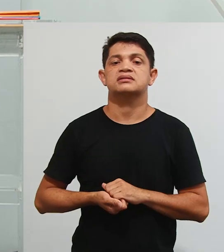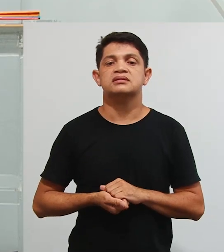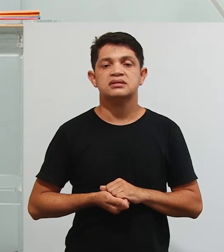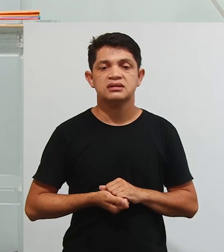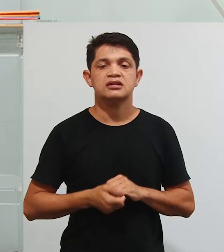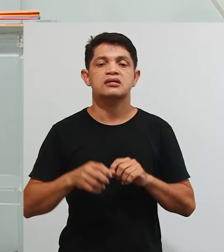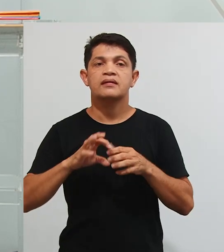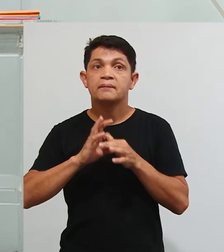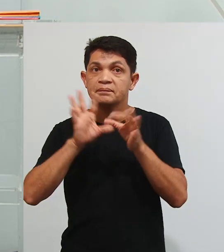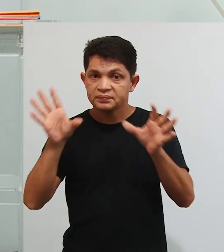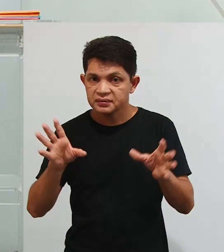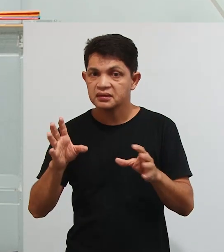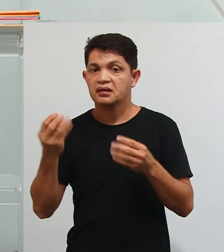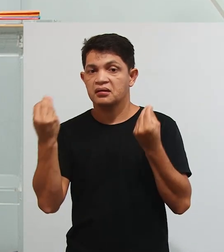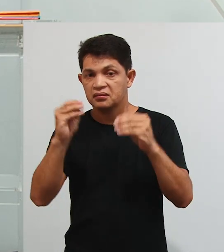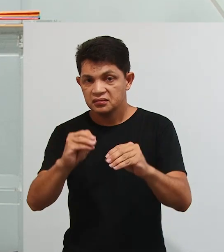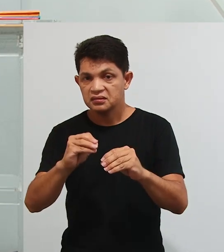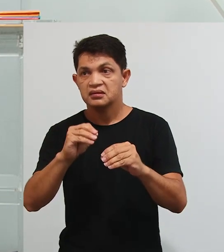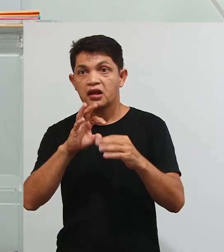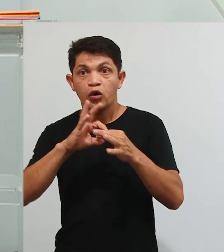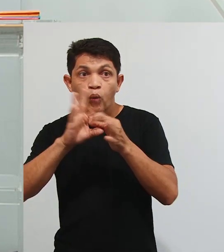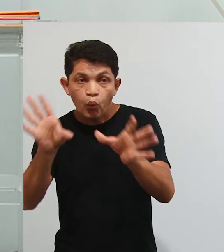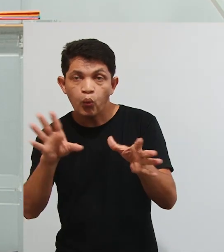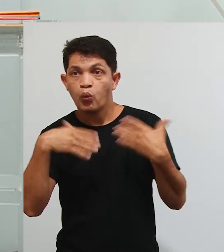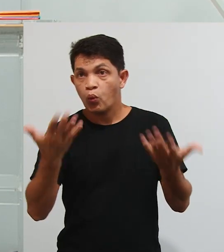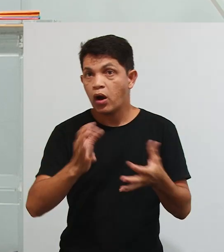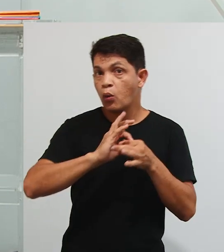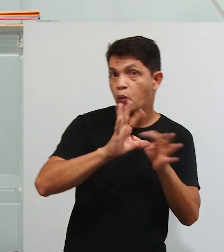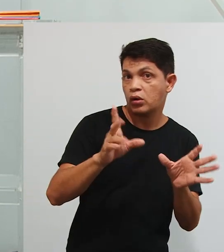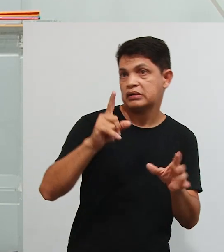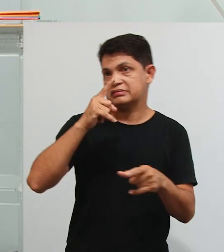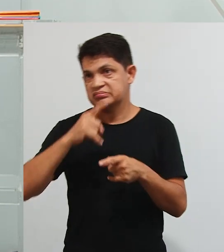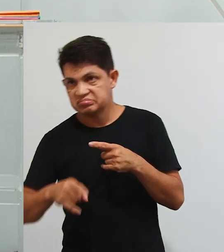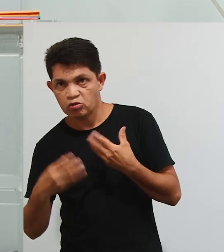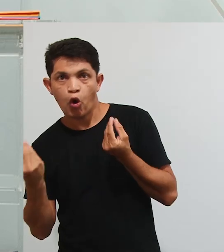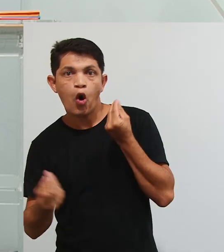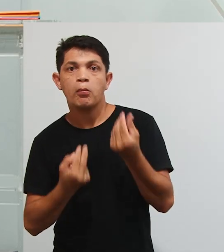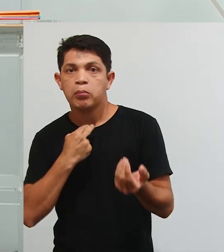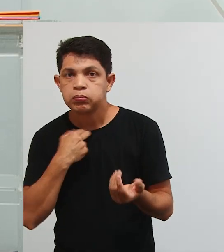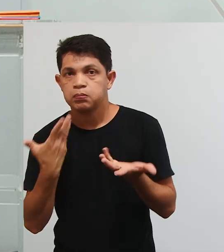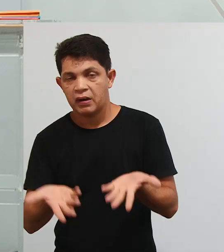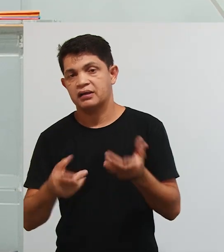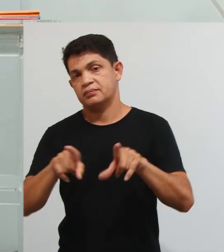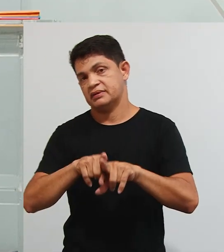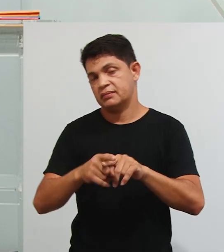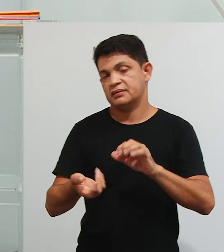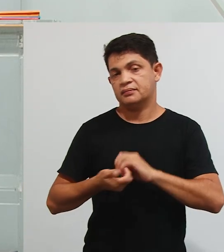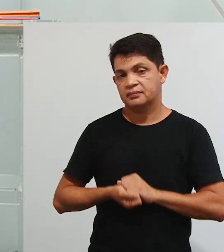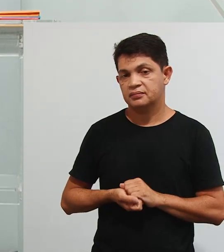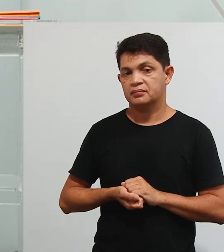tanto da disponibilidade do orientador quanto da sua disponibilidade e da afinidade temática. Então,